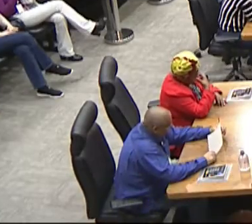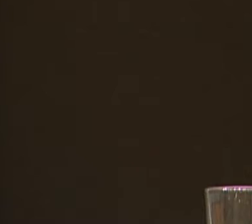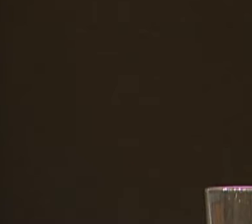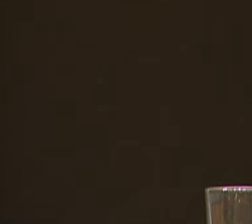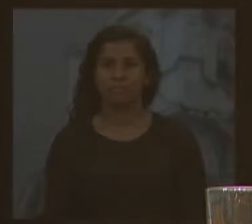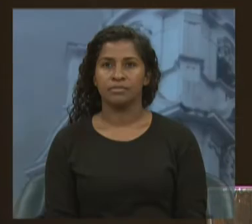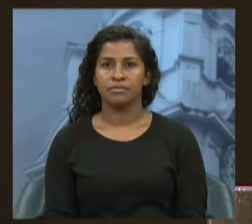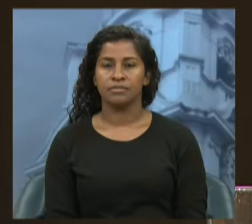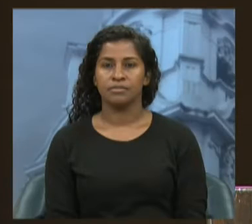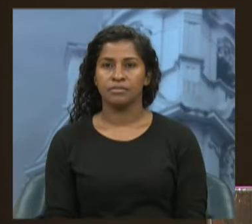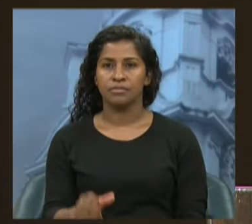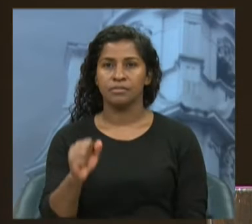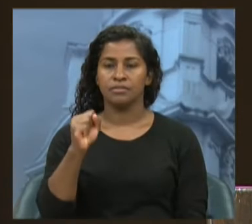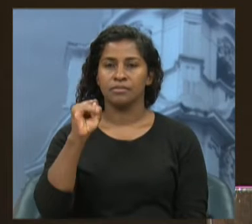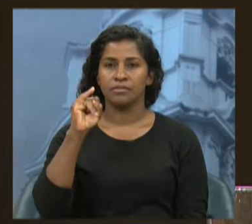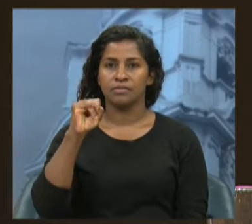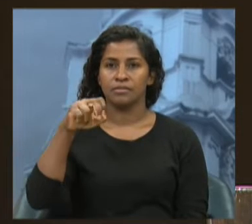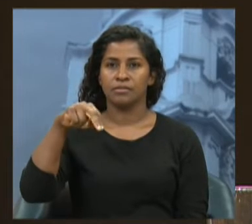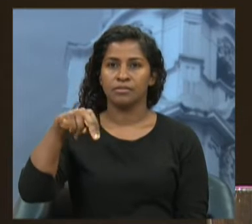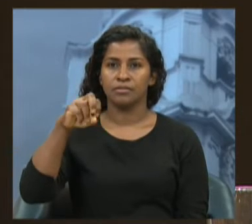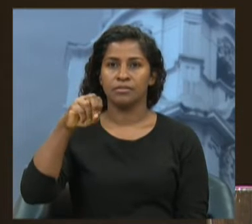Simone Siega Porto.